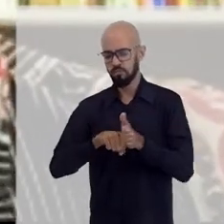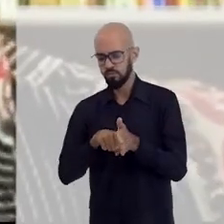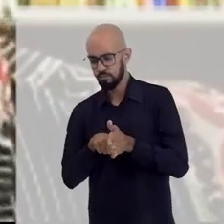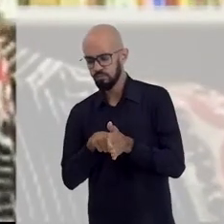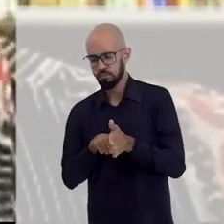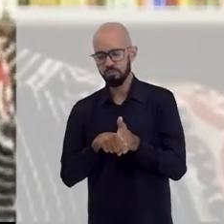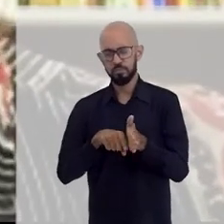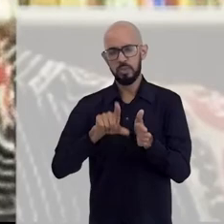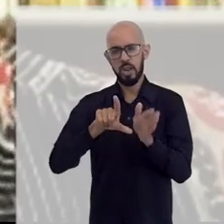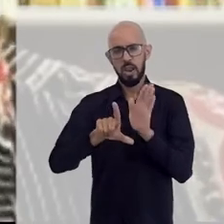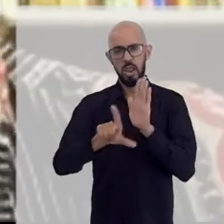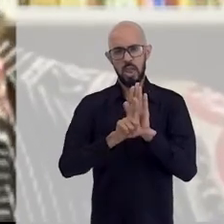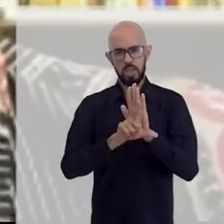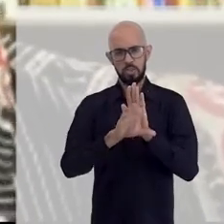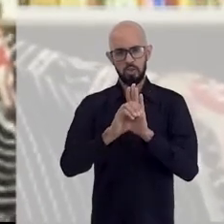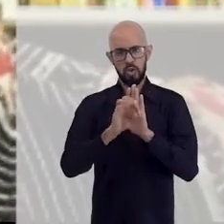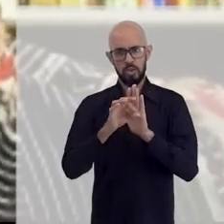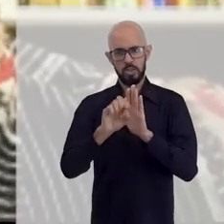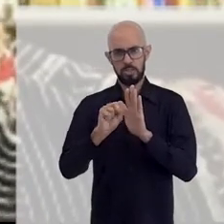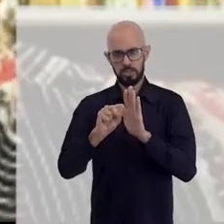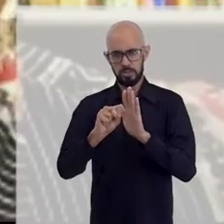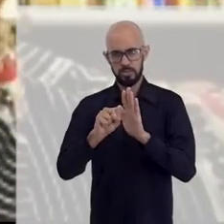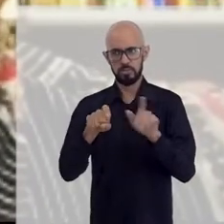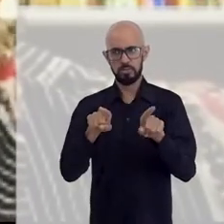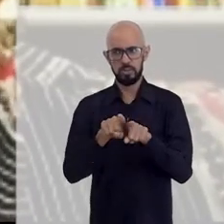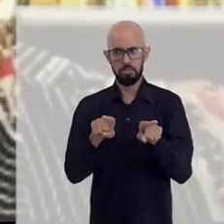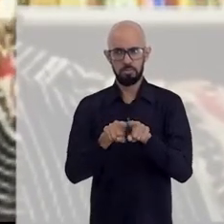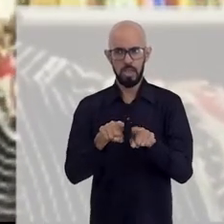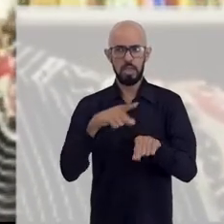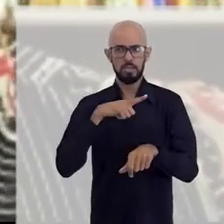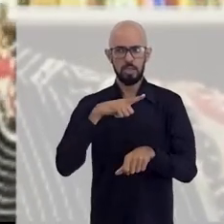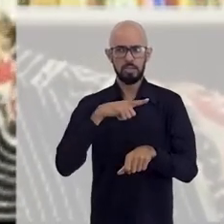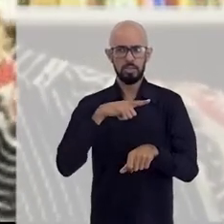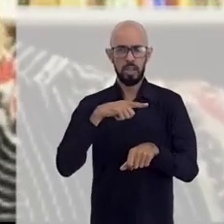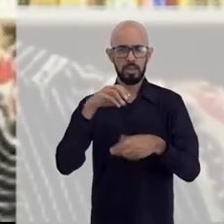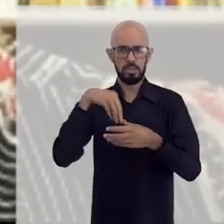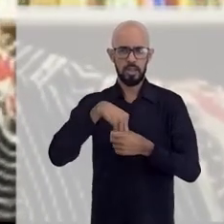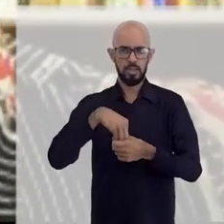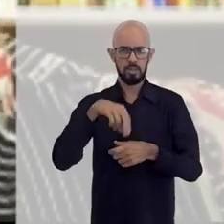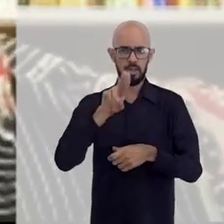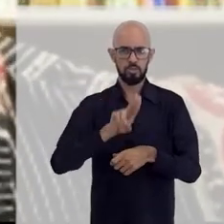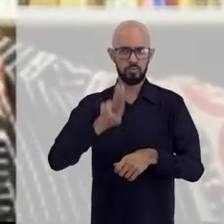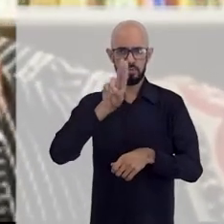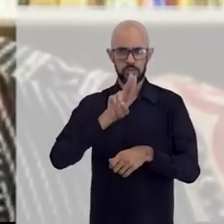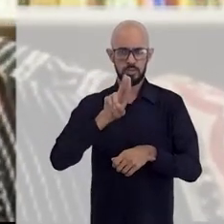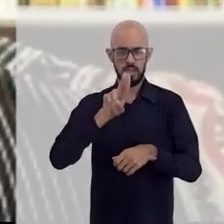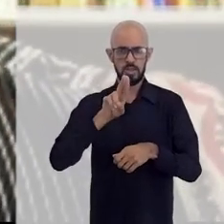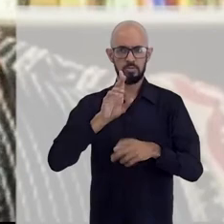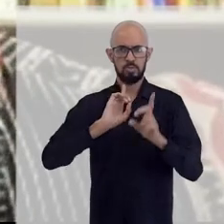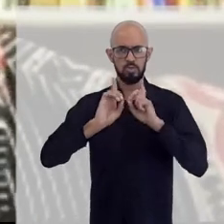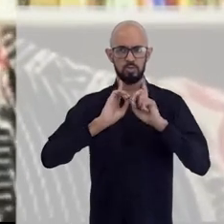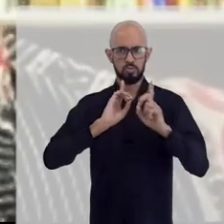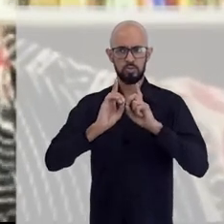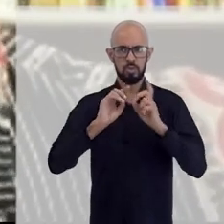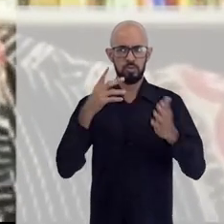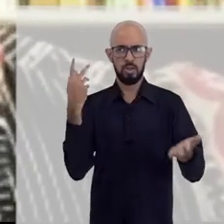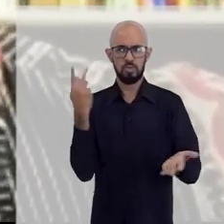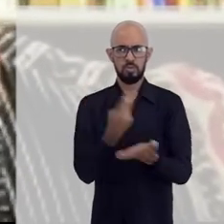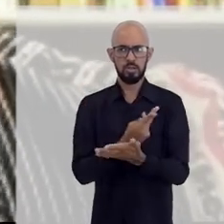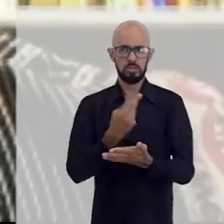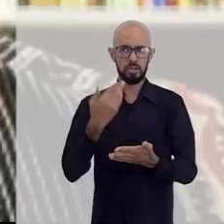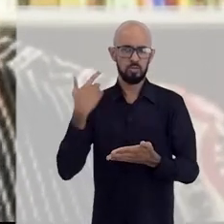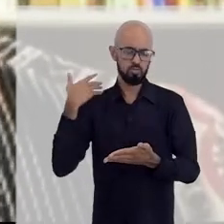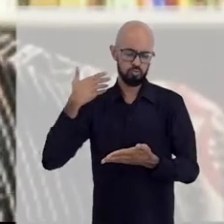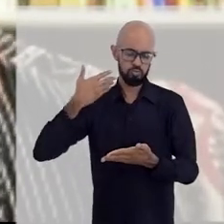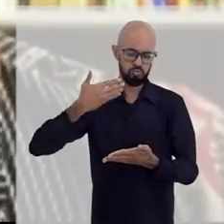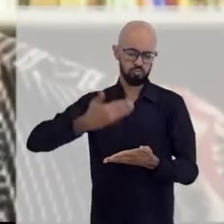cotas, né, que completa 10 anos esse ano, e nós temos aí nas universidades, essa discussão vem ocorrendo desde que foi implementado o